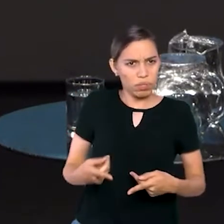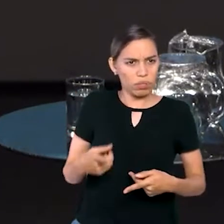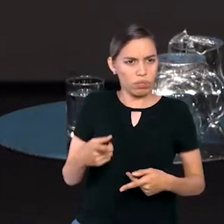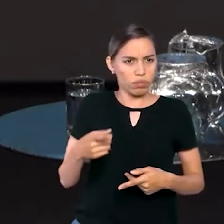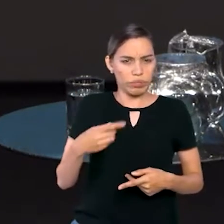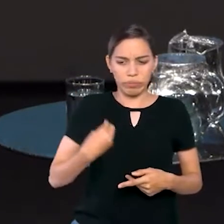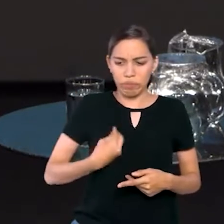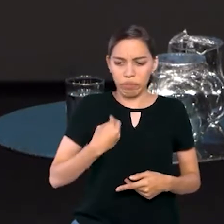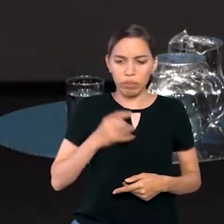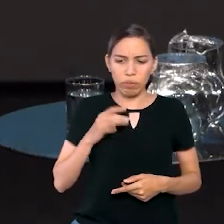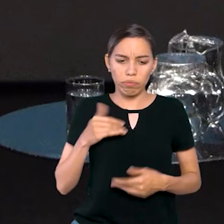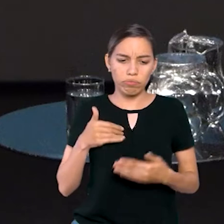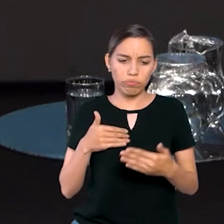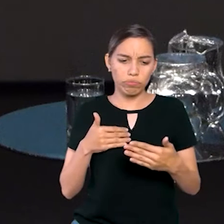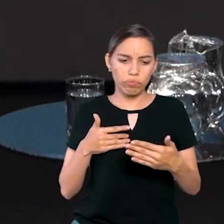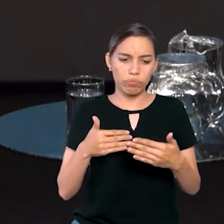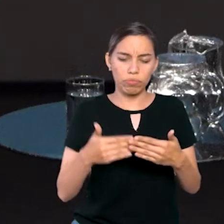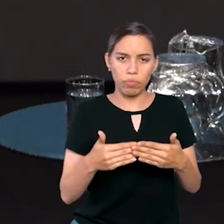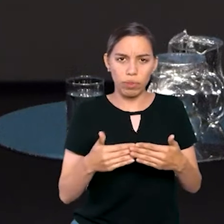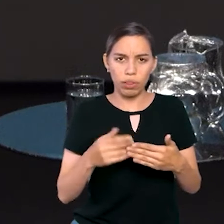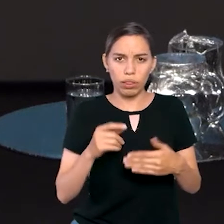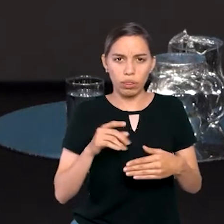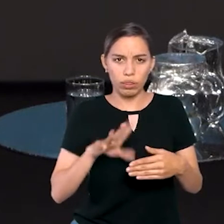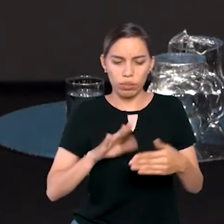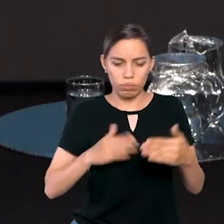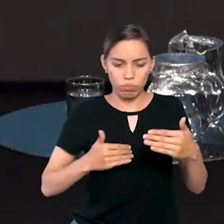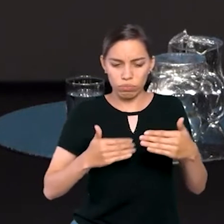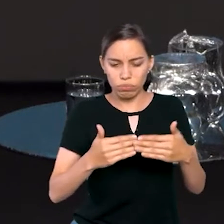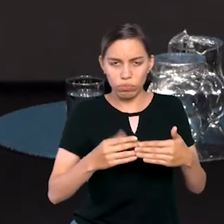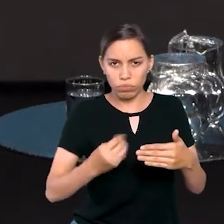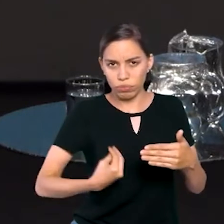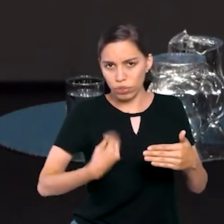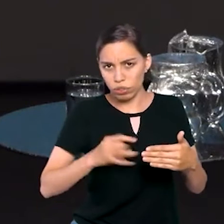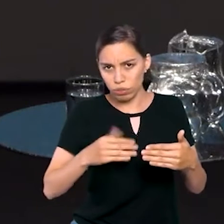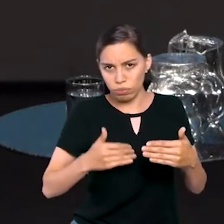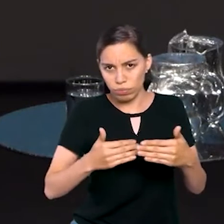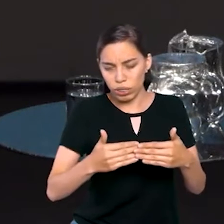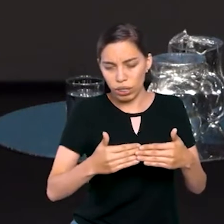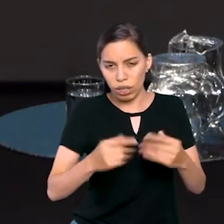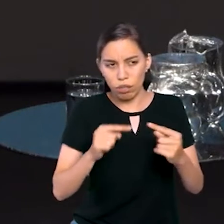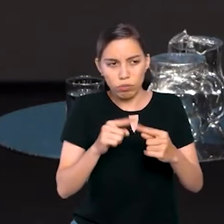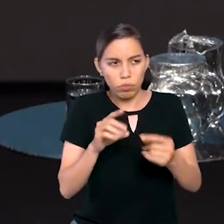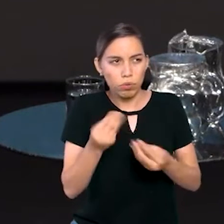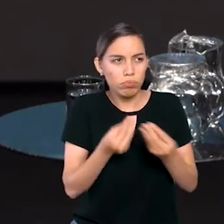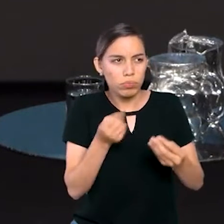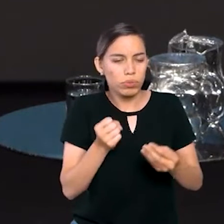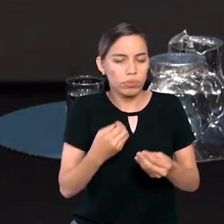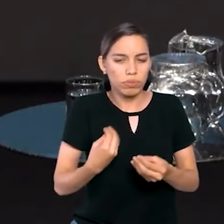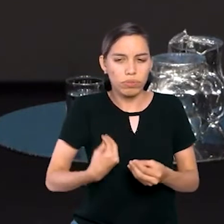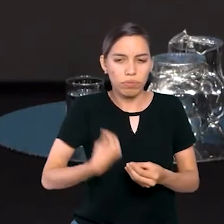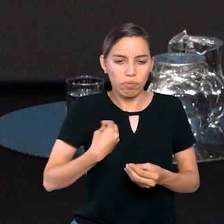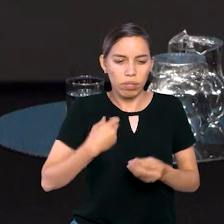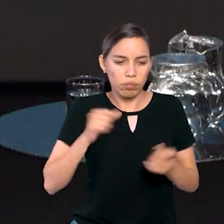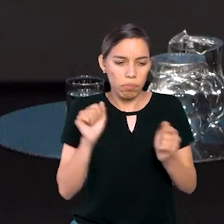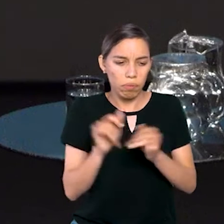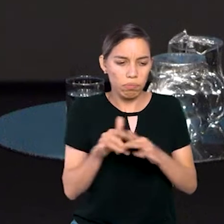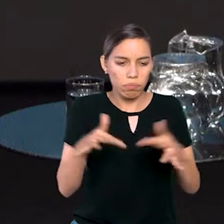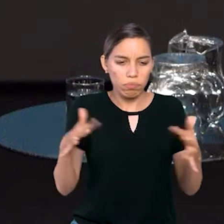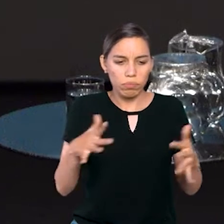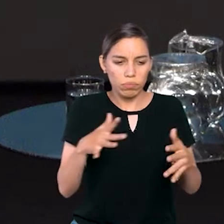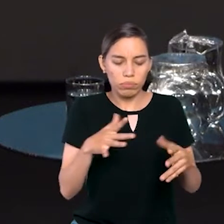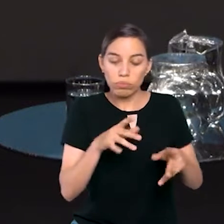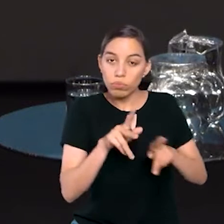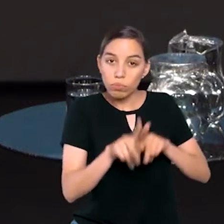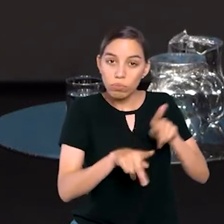incríveis como se fôssemos mesmo essa mágica de uma comunidade que pode se constituir com